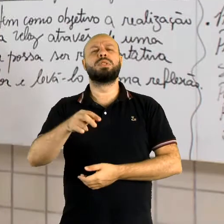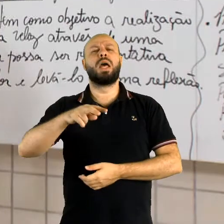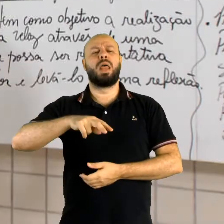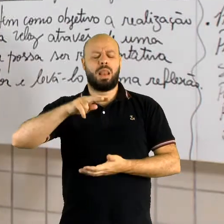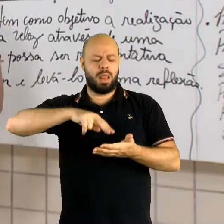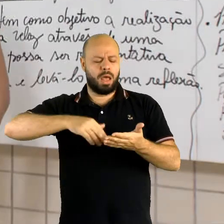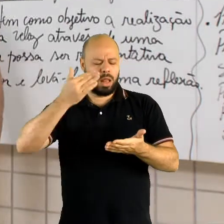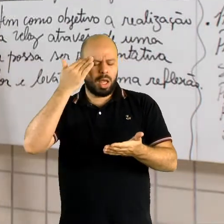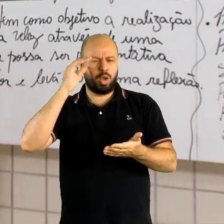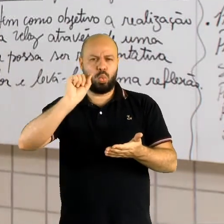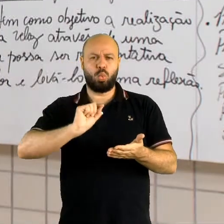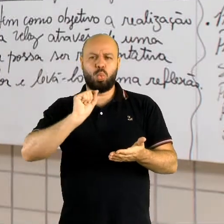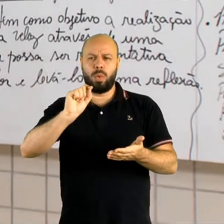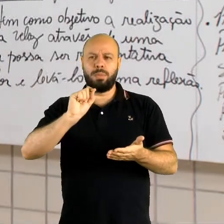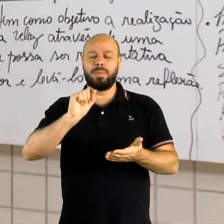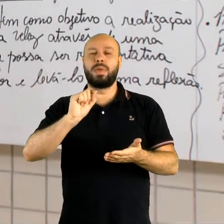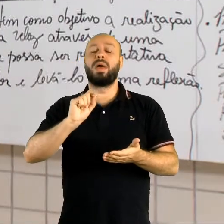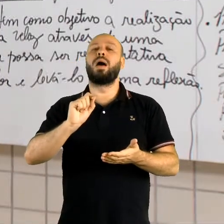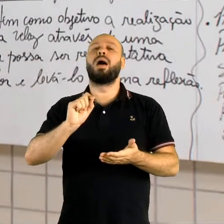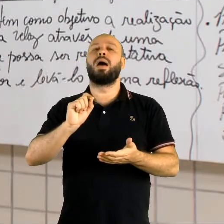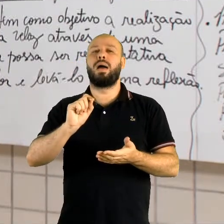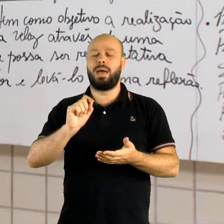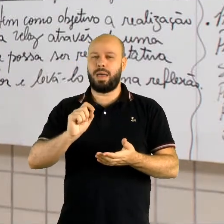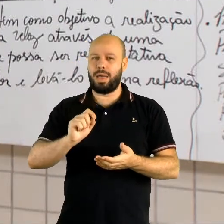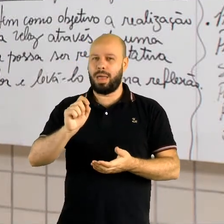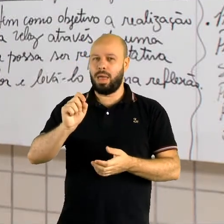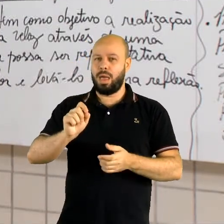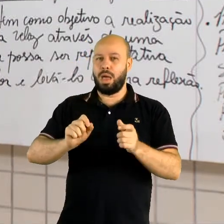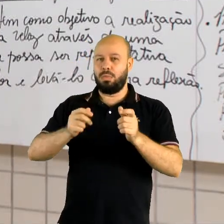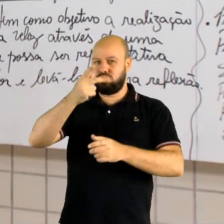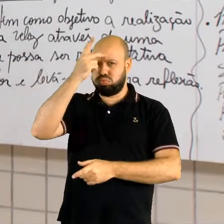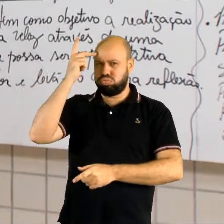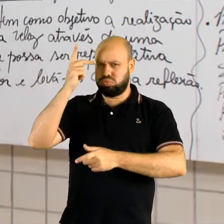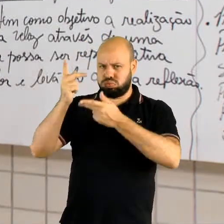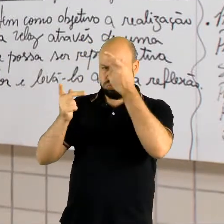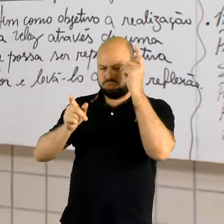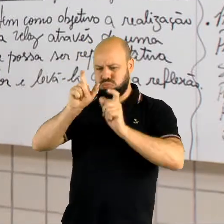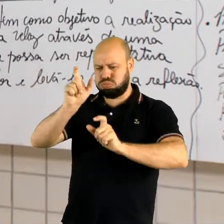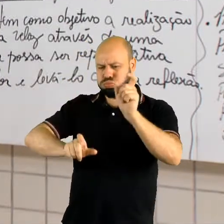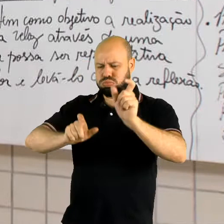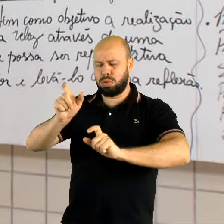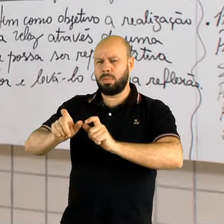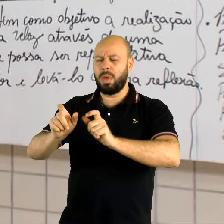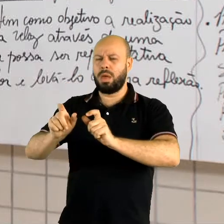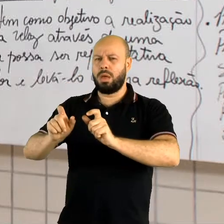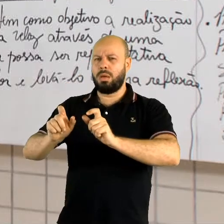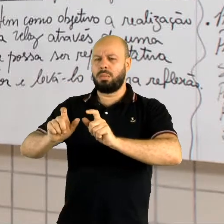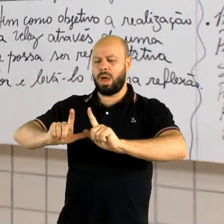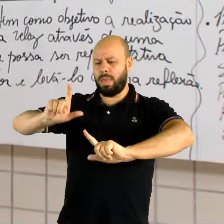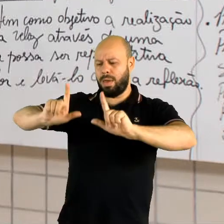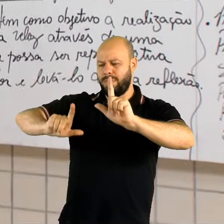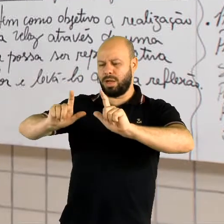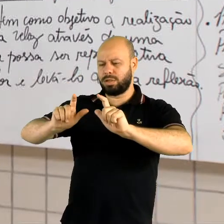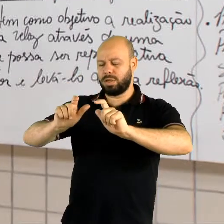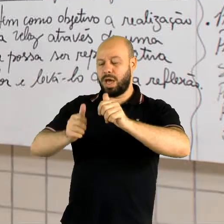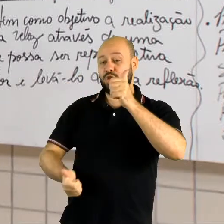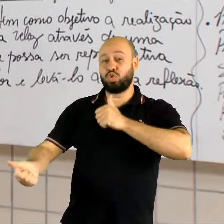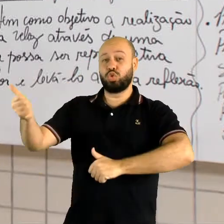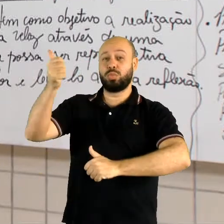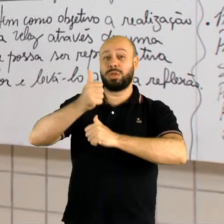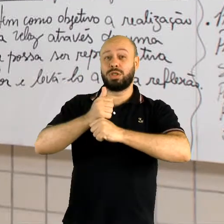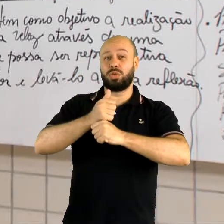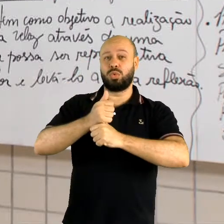Que as pessoas estão substituindo o quê? A televisão, né? A nossa televisão,